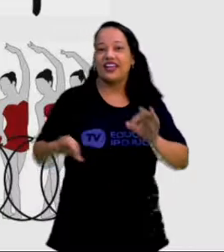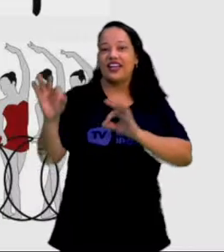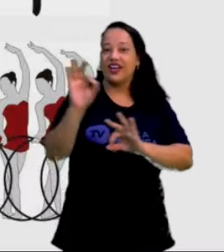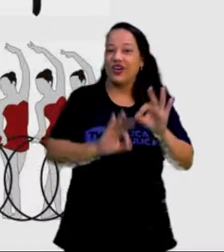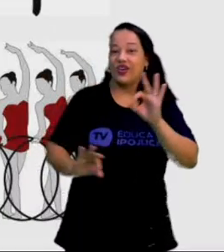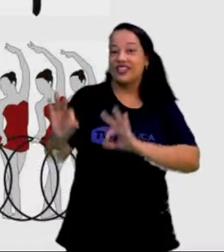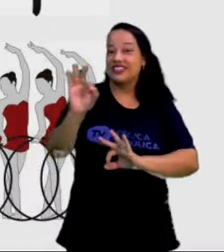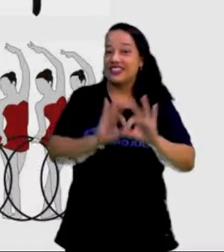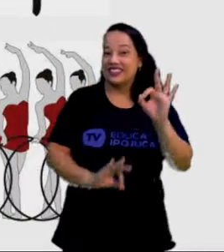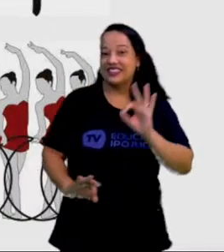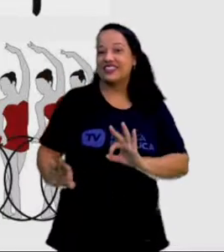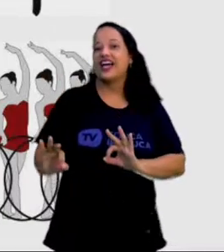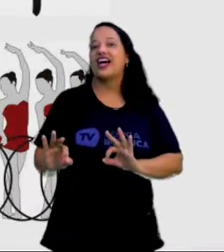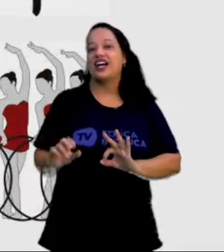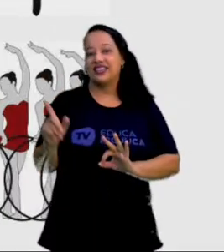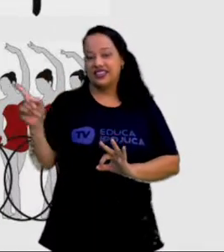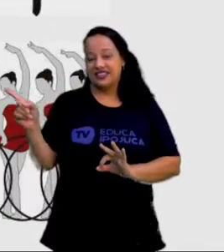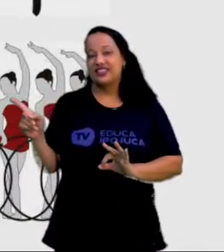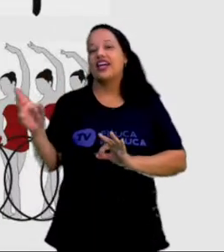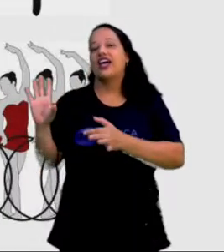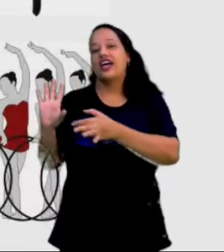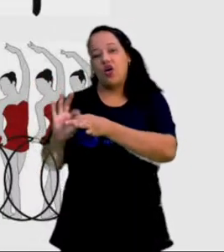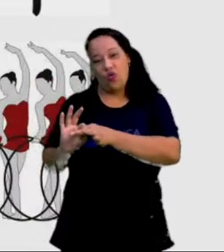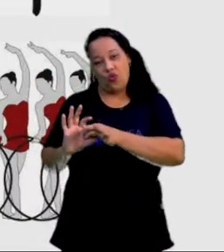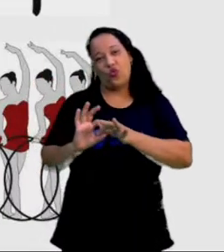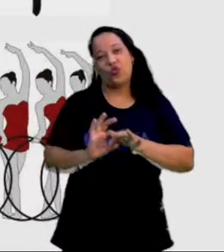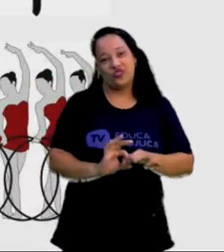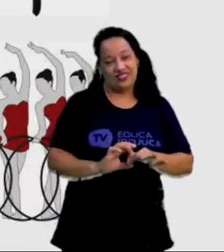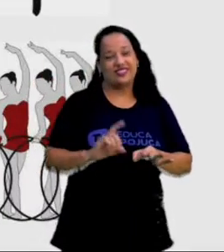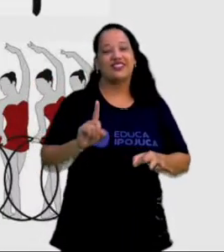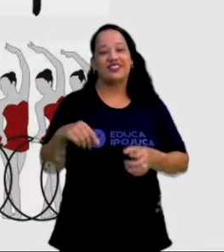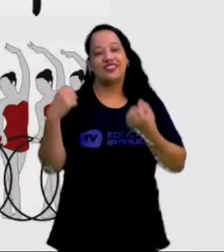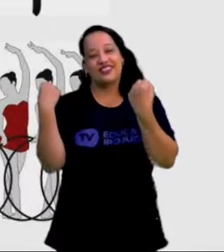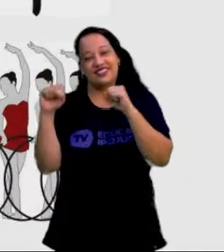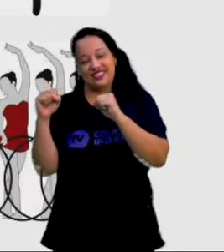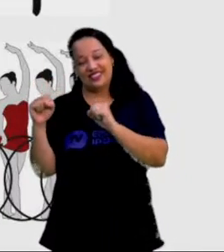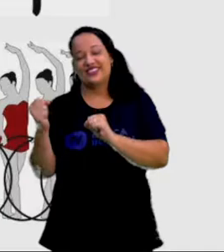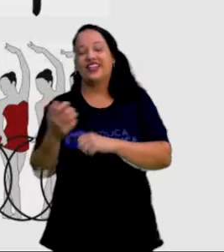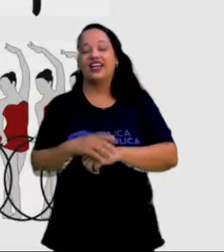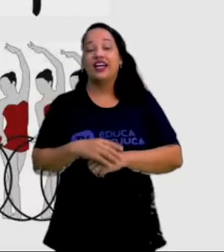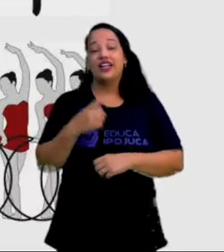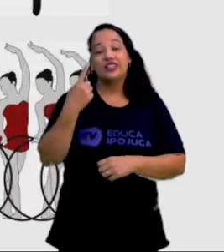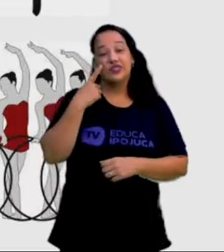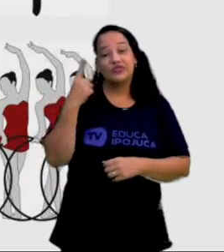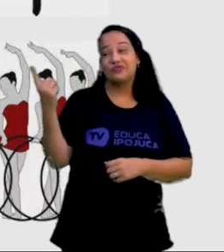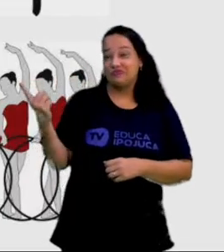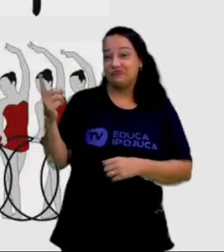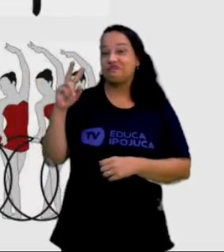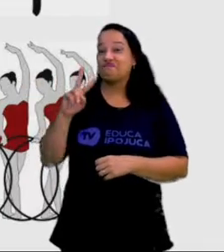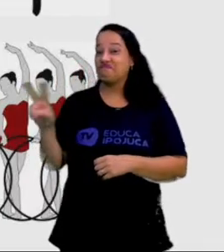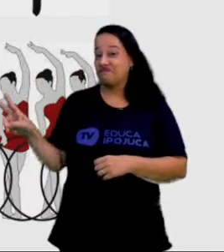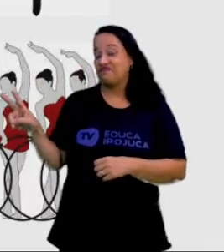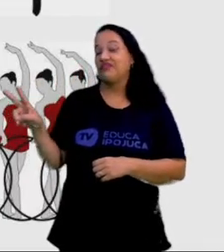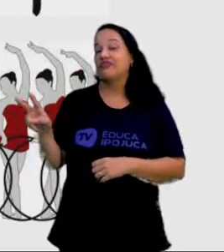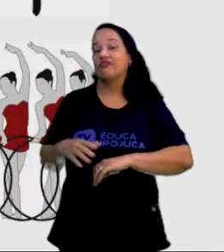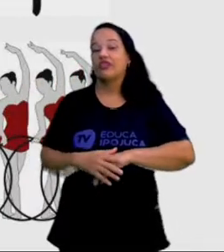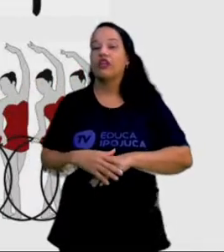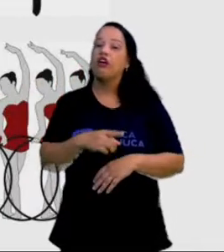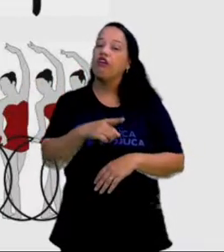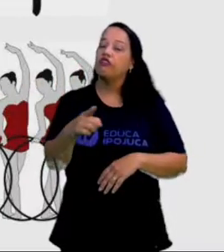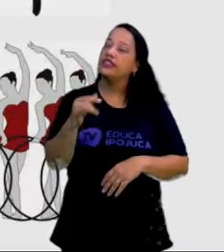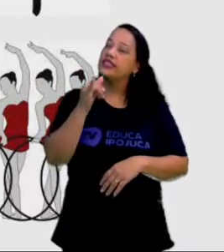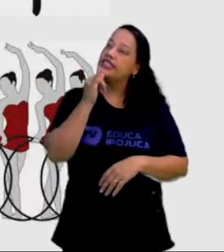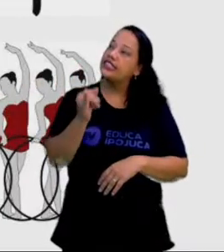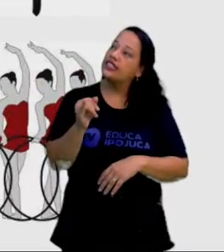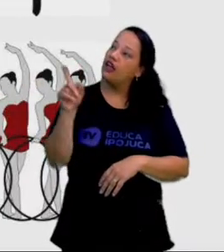organizado dentro do contexto ginástico. Nessas imagens, olhando para elas assim a princípio, vocês diriam que